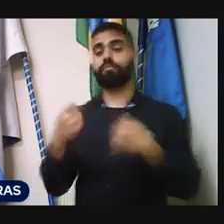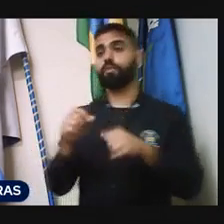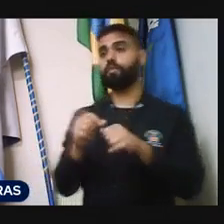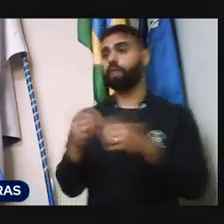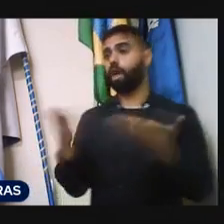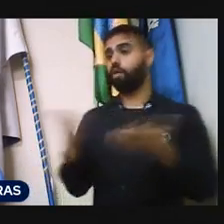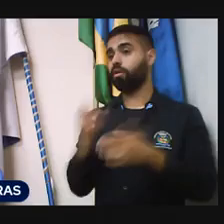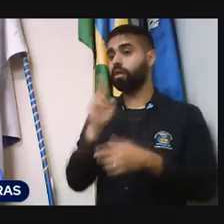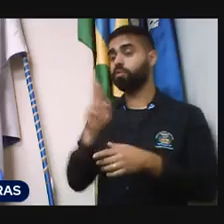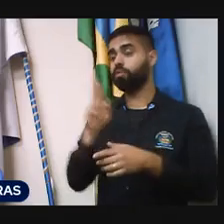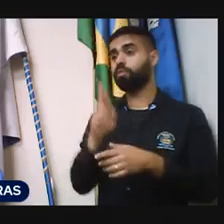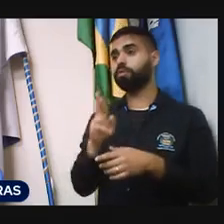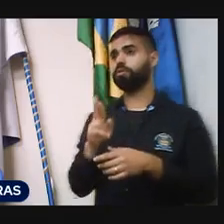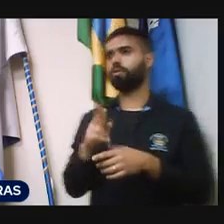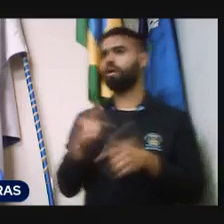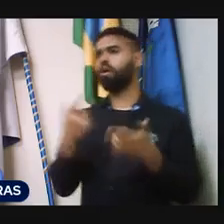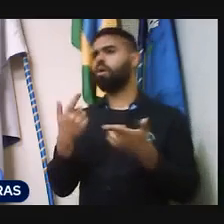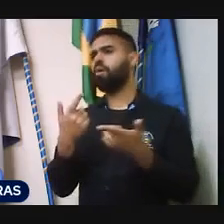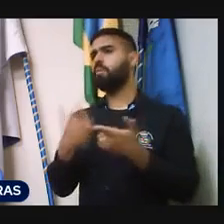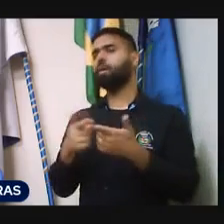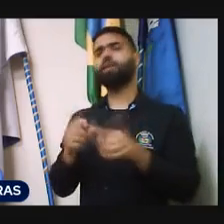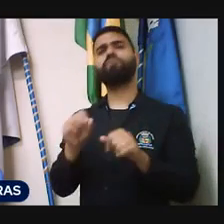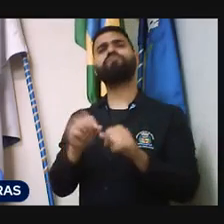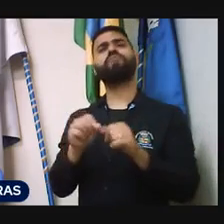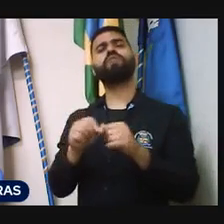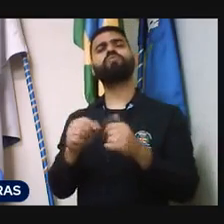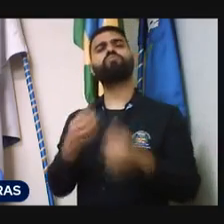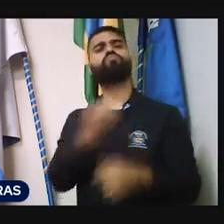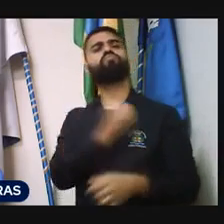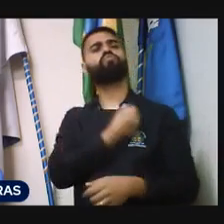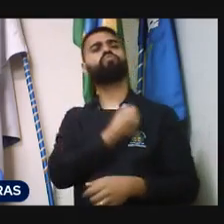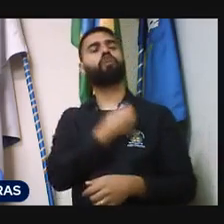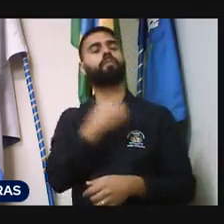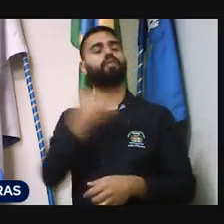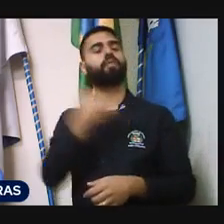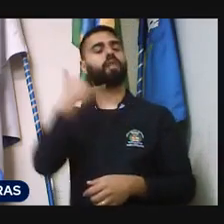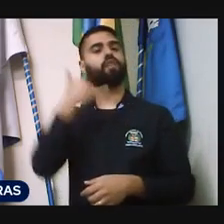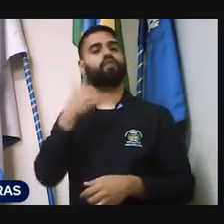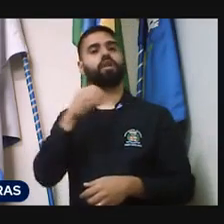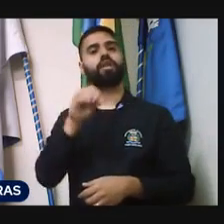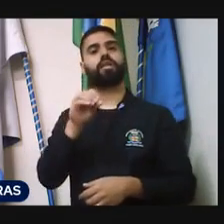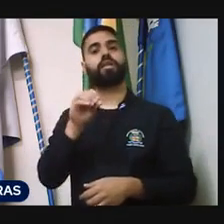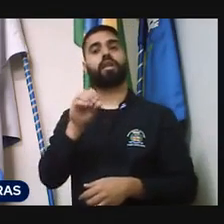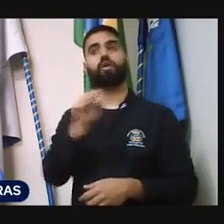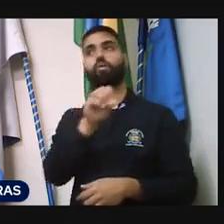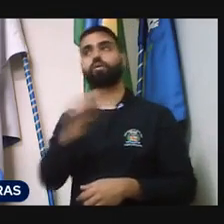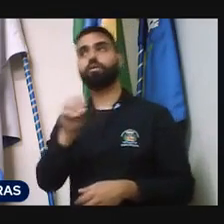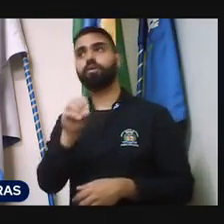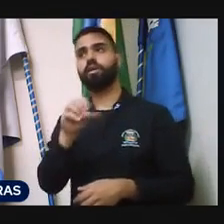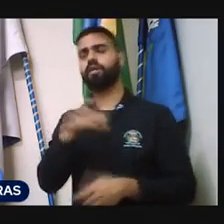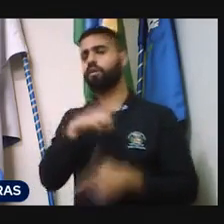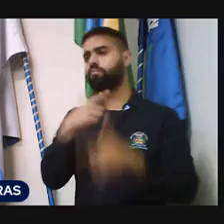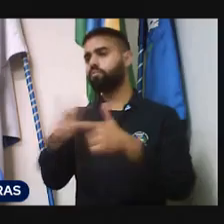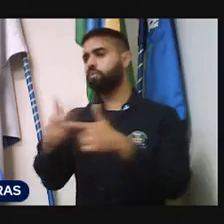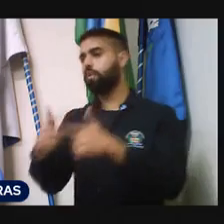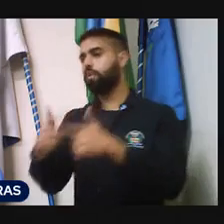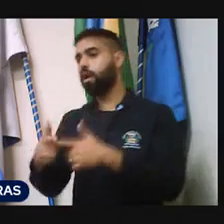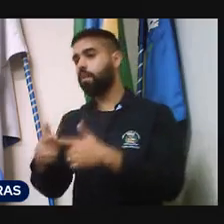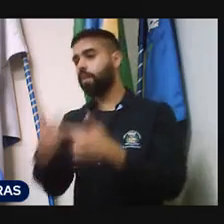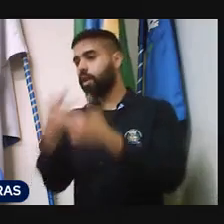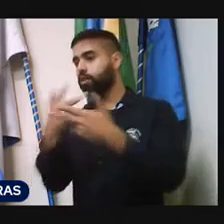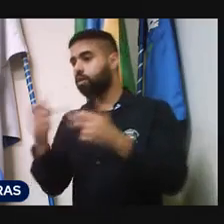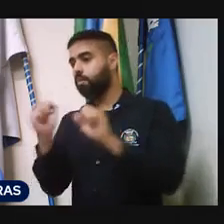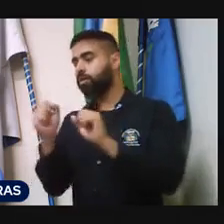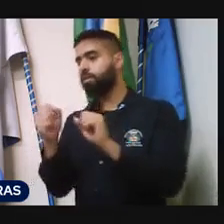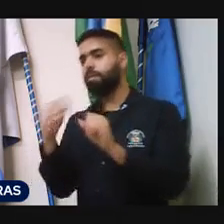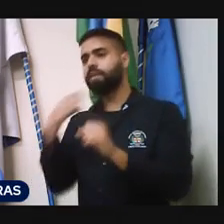coisas começaram resolvido como você falou que não tem o 0800 ouvidoria para escutar os moradores alguns pequenos problemas para que as coisas sejam